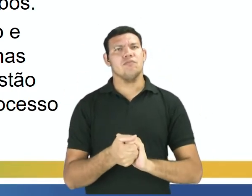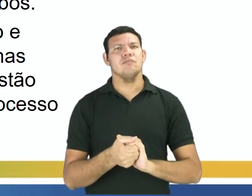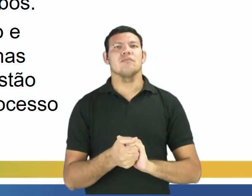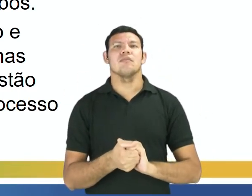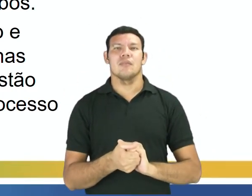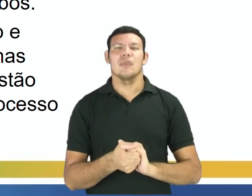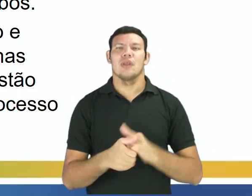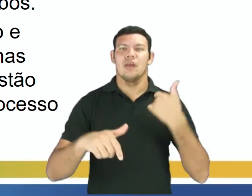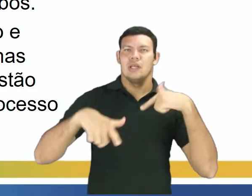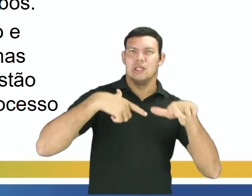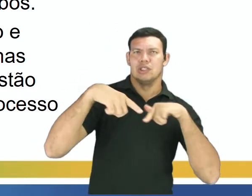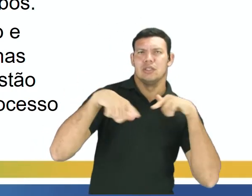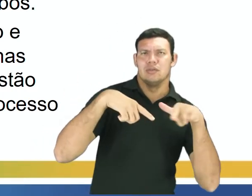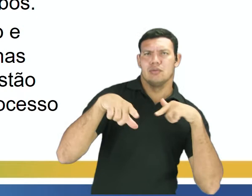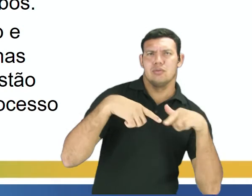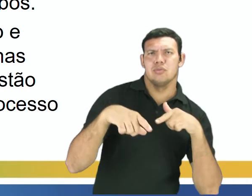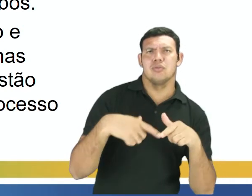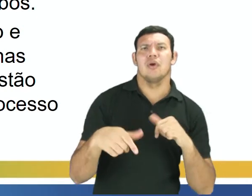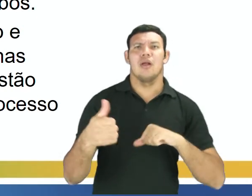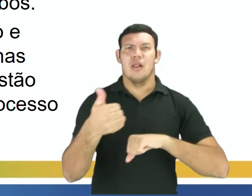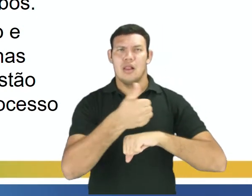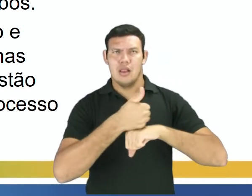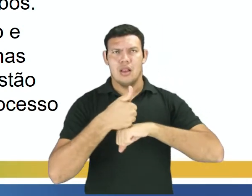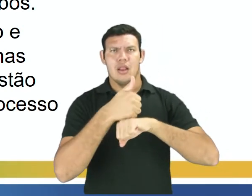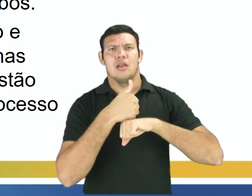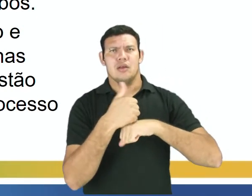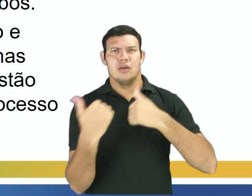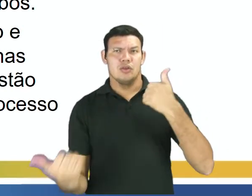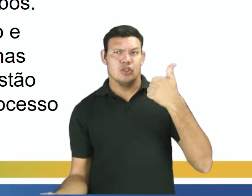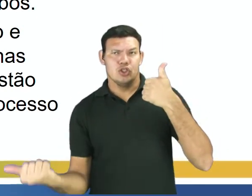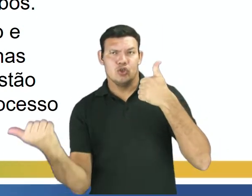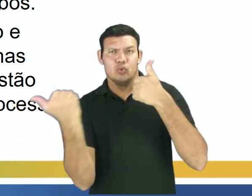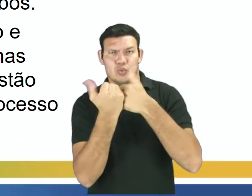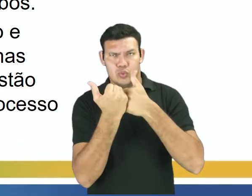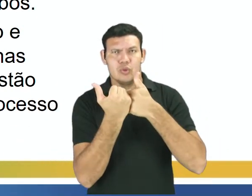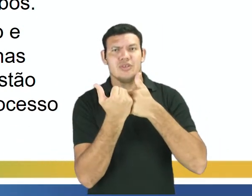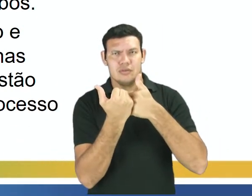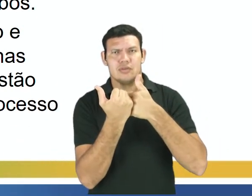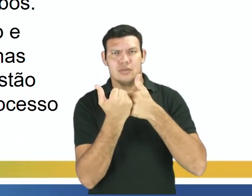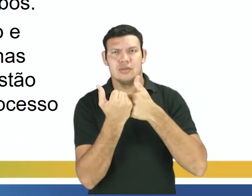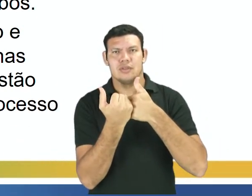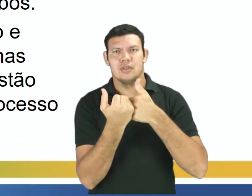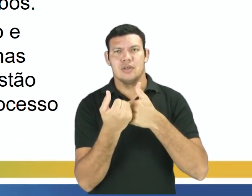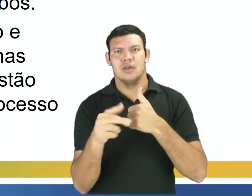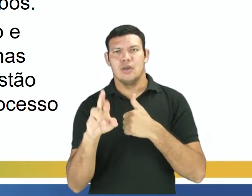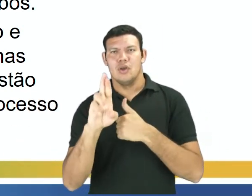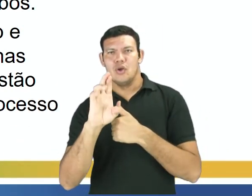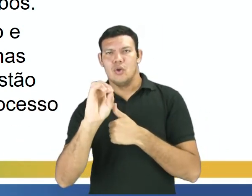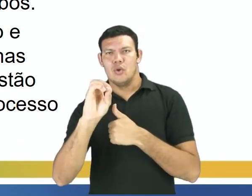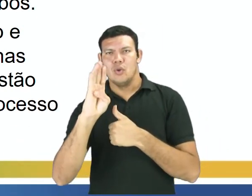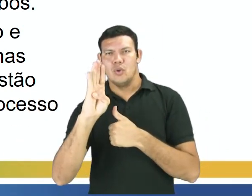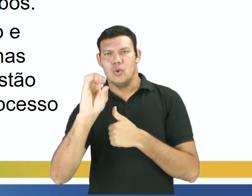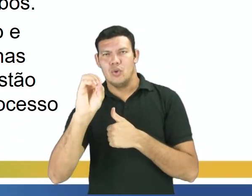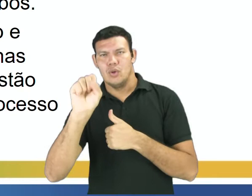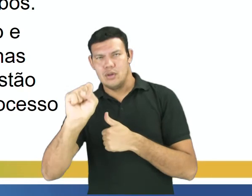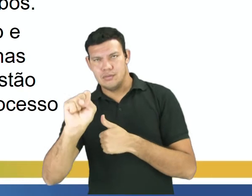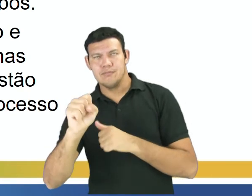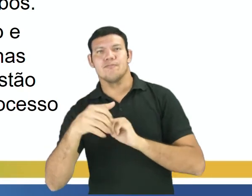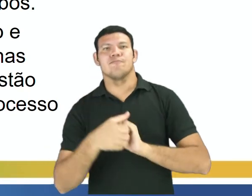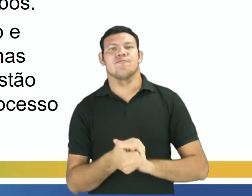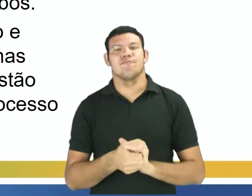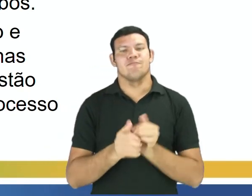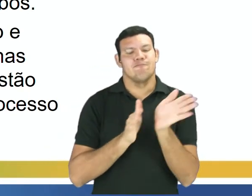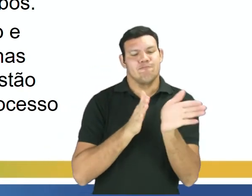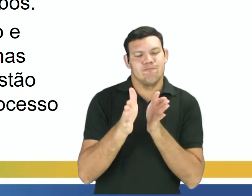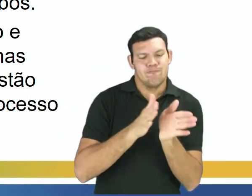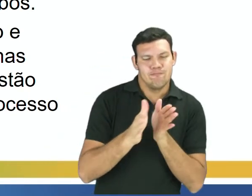trabalho pouco qualificada substituída por robôs, ou seja, à medida que a mão de obra passou a ser mais qualificada para ter acesso a essas